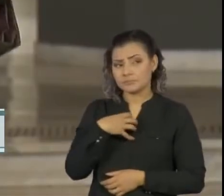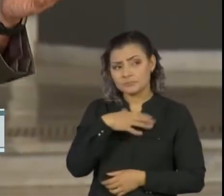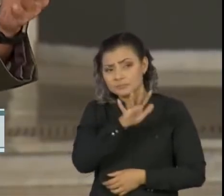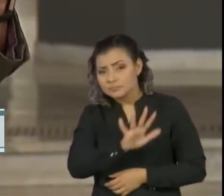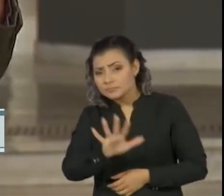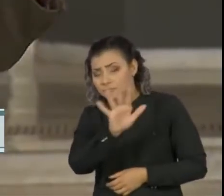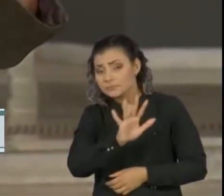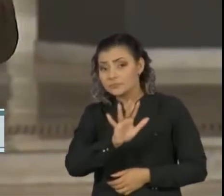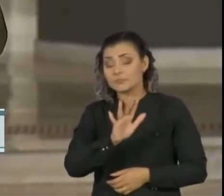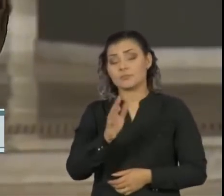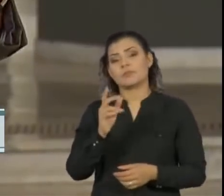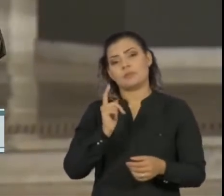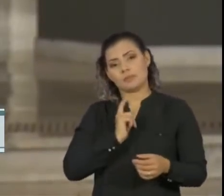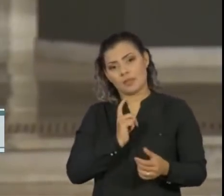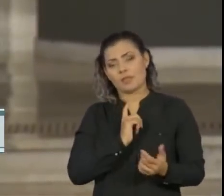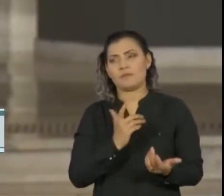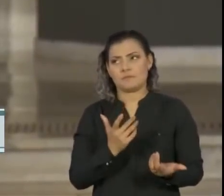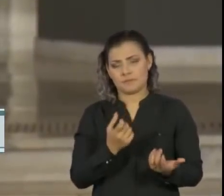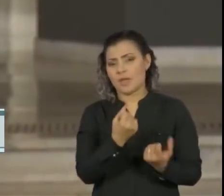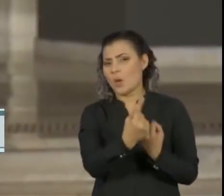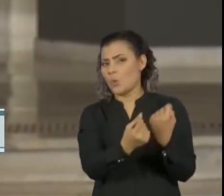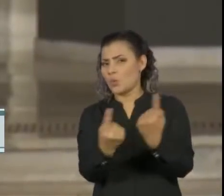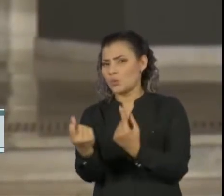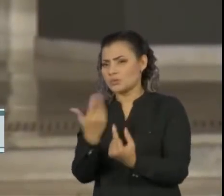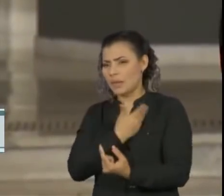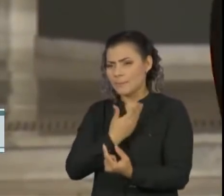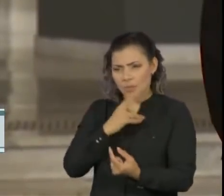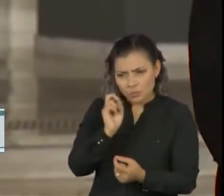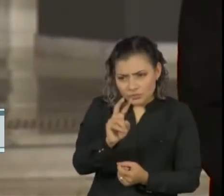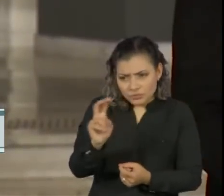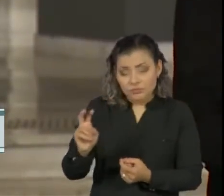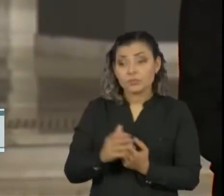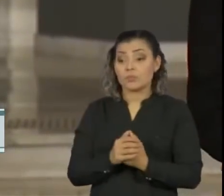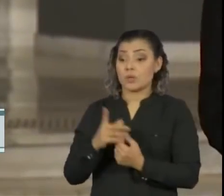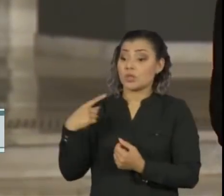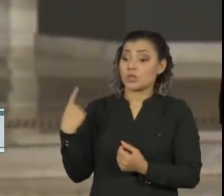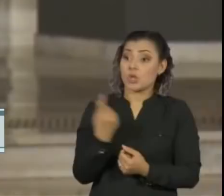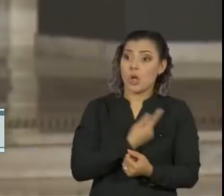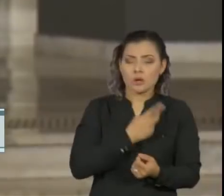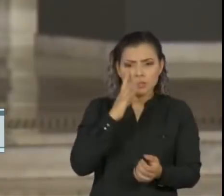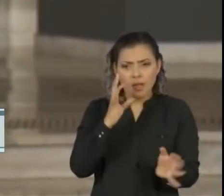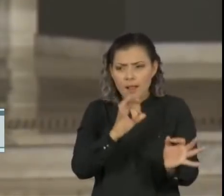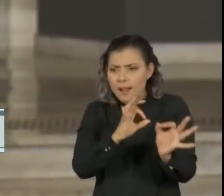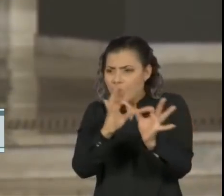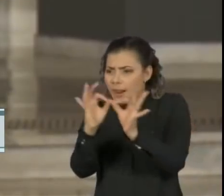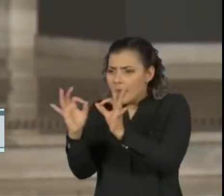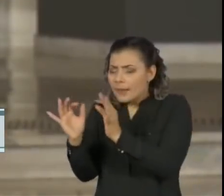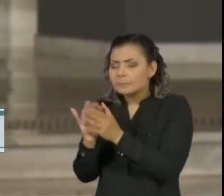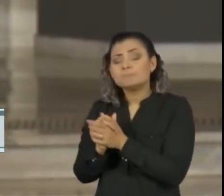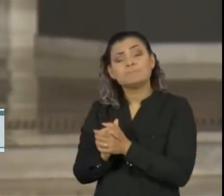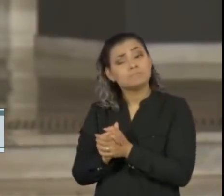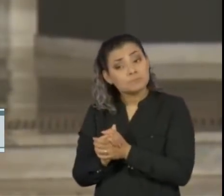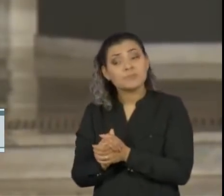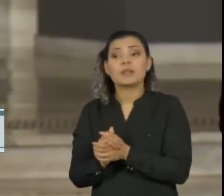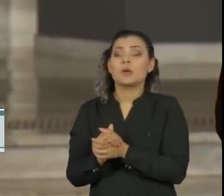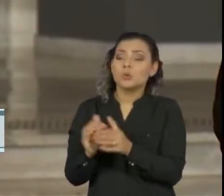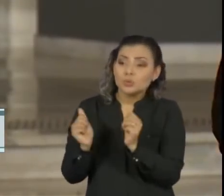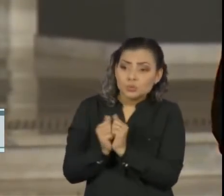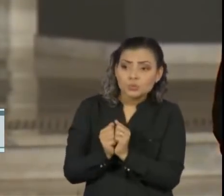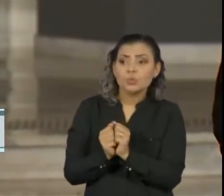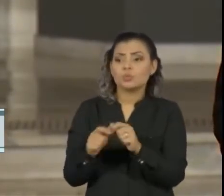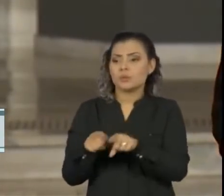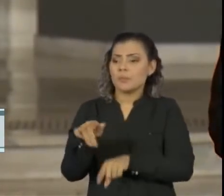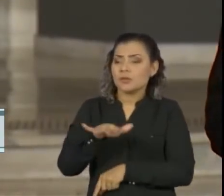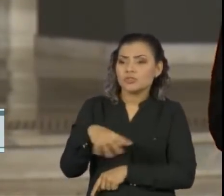previsão que foi feita por esses colegas, a nossa previsão ela vem sendo acompanhada por